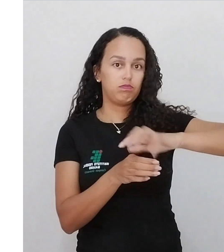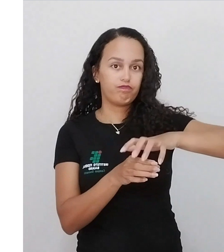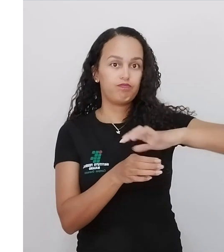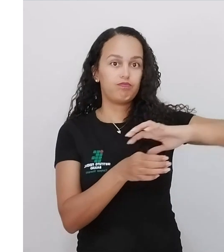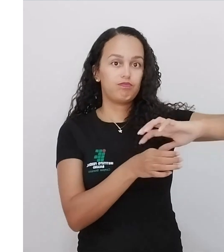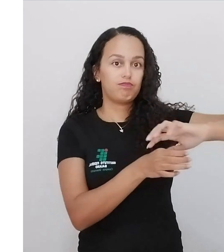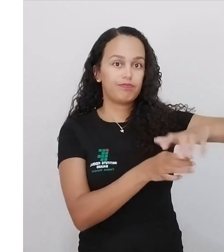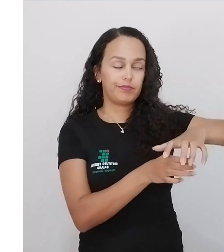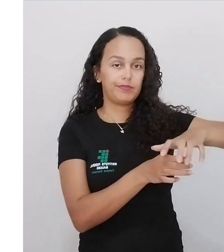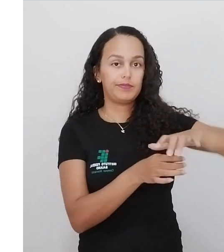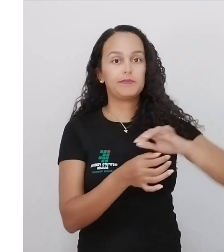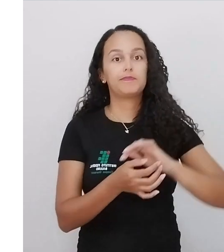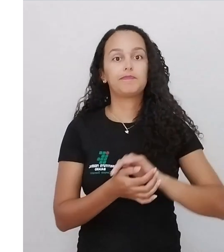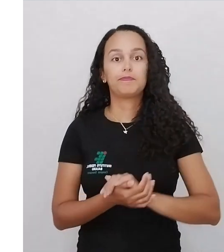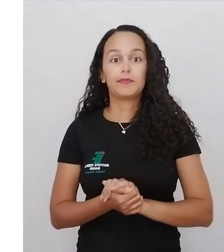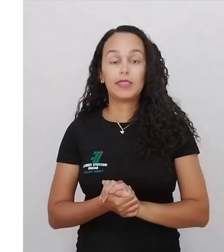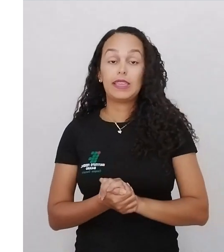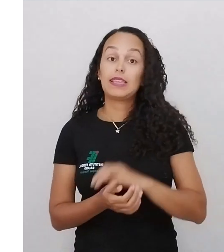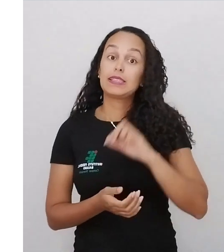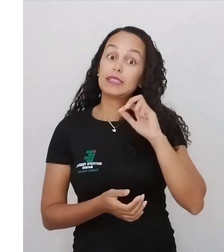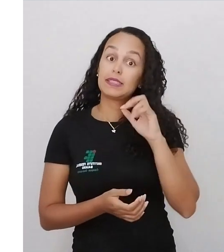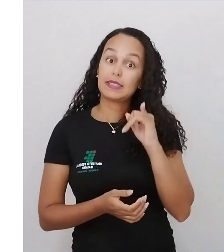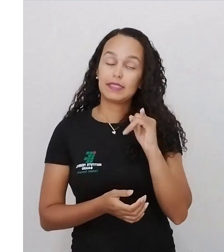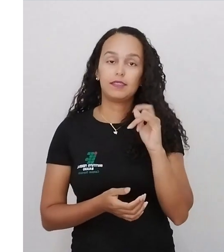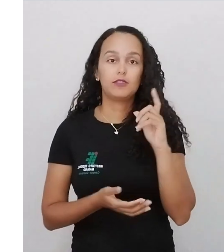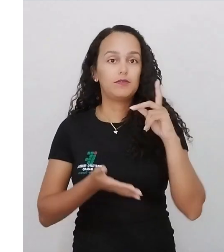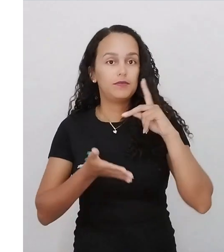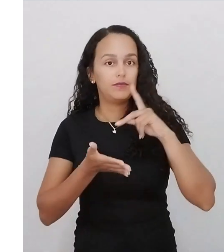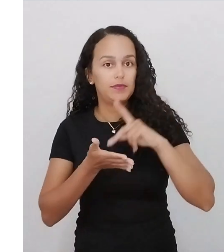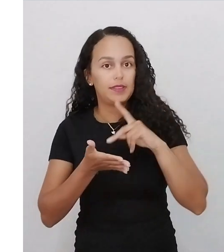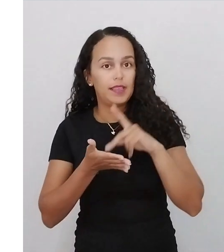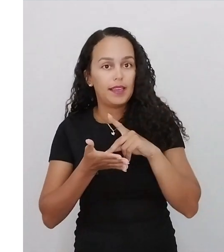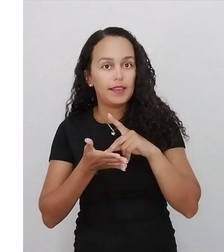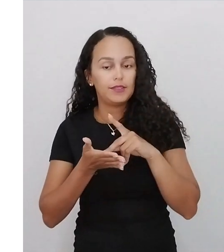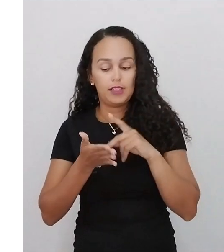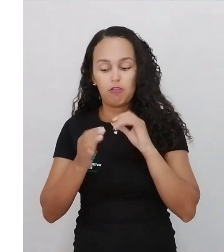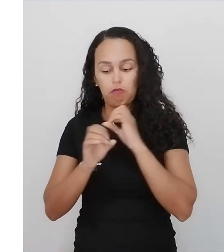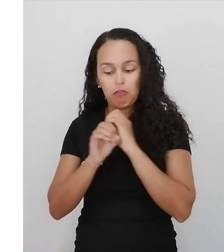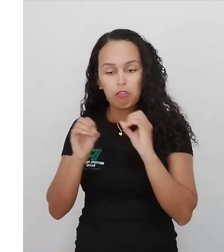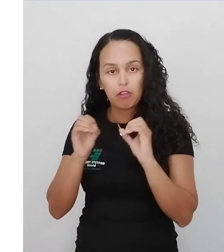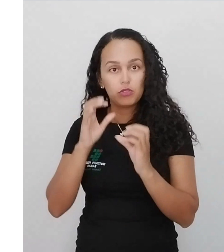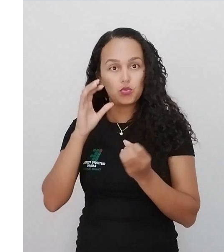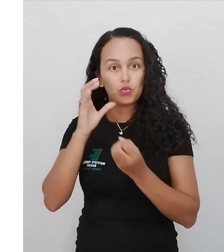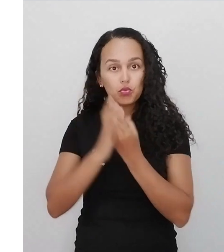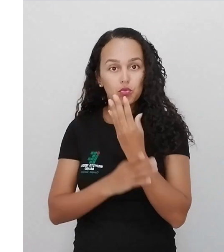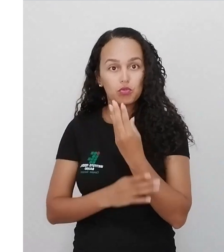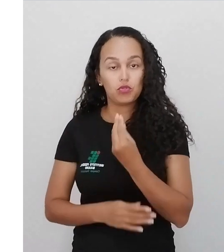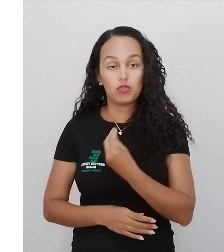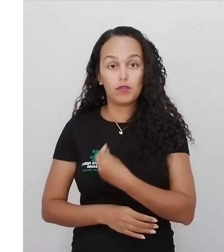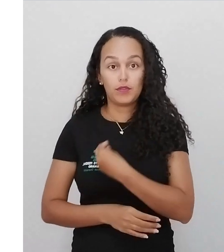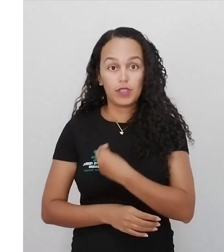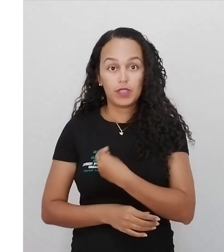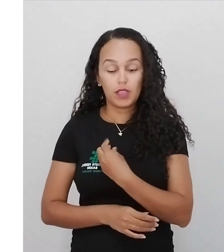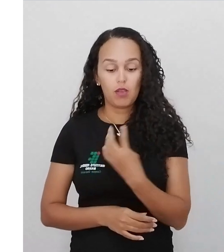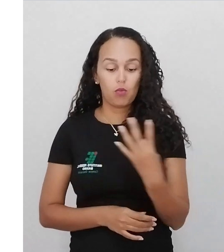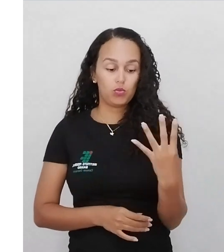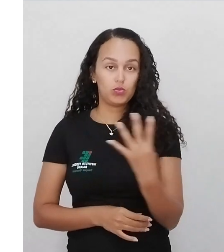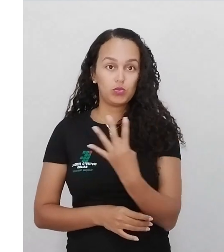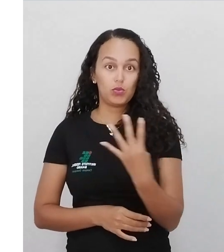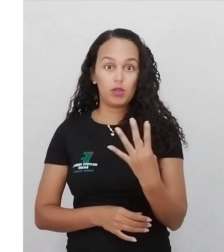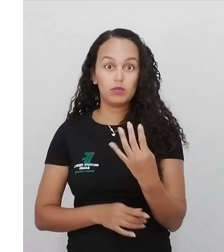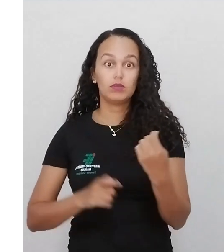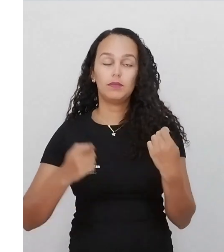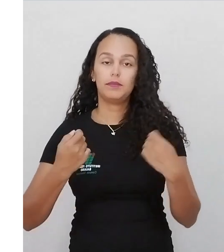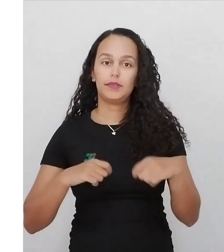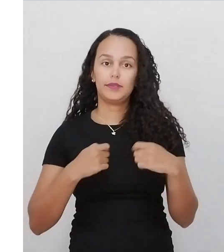em decomposição ali do nada, era para que nos potes destampados surgisse alguma coisa, surgisse alguma